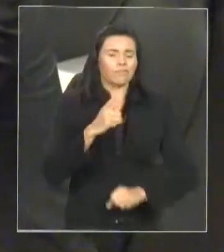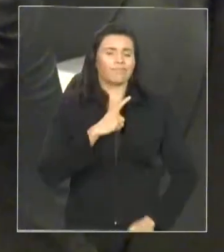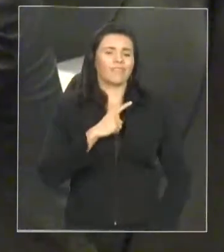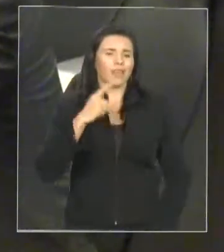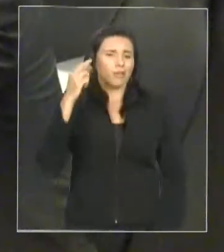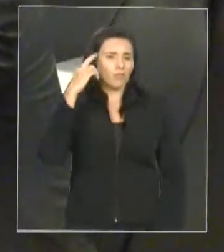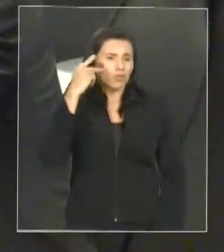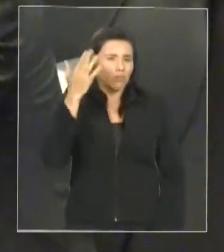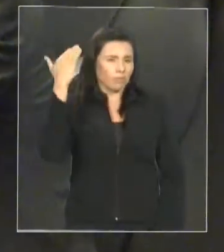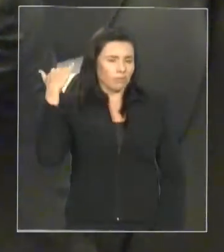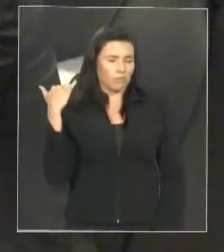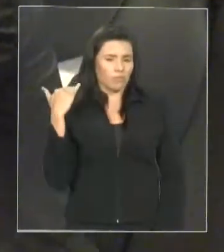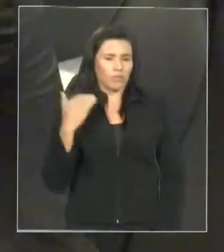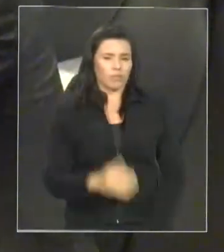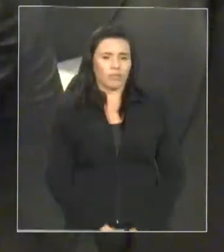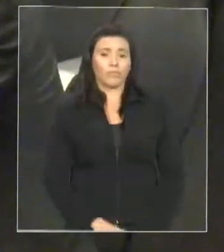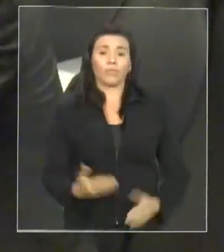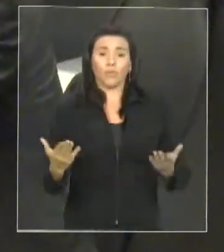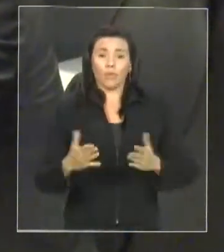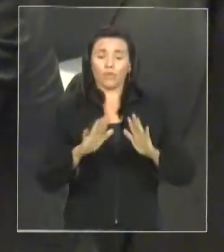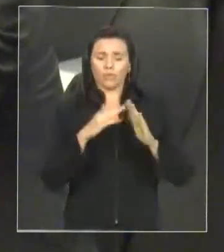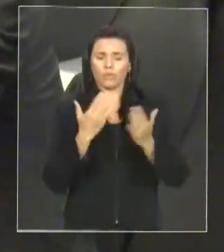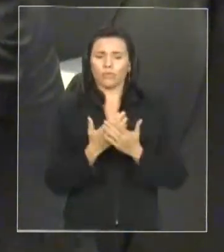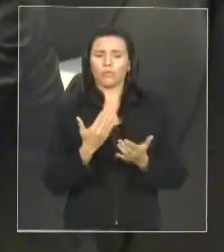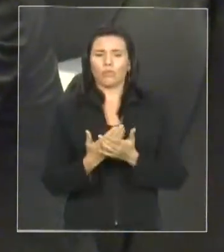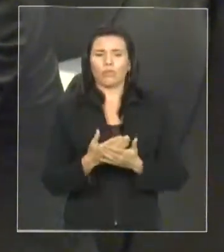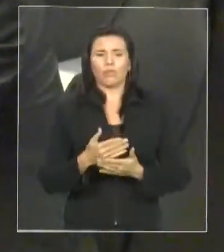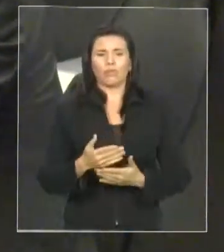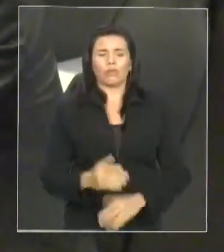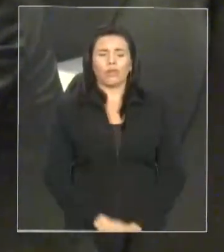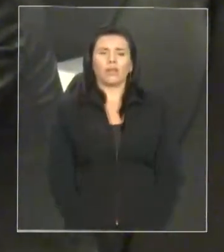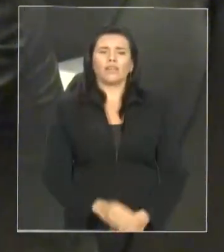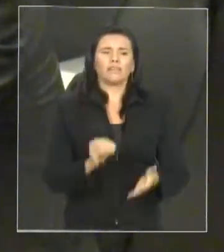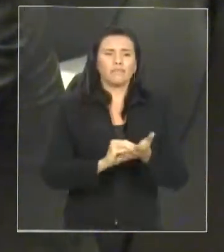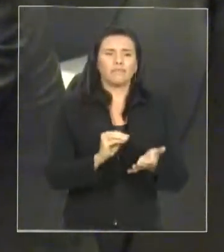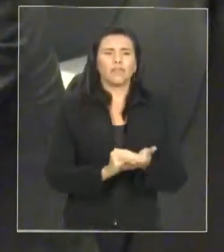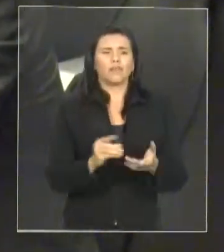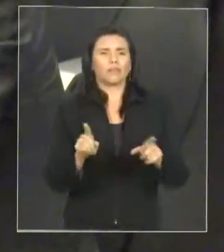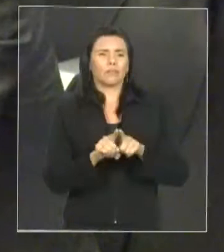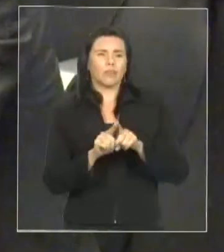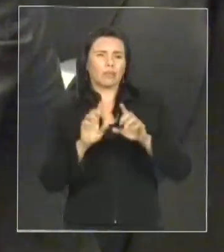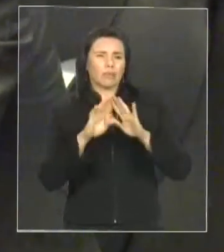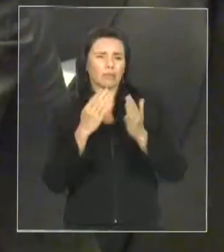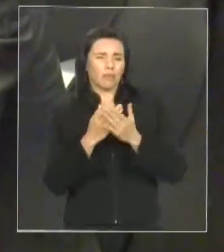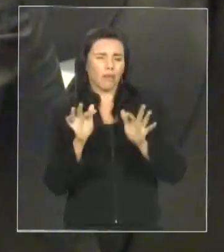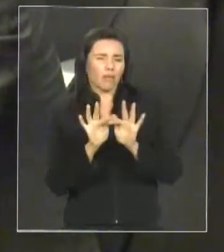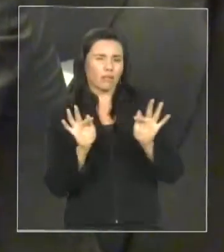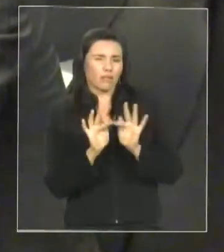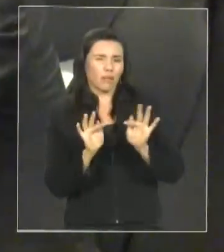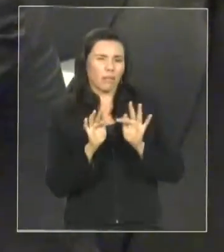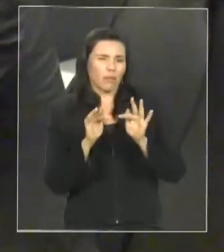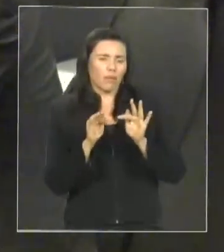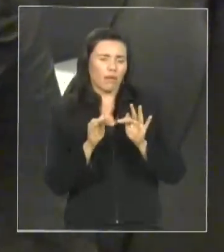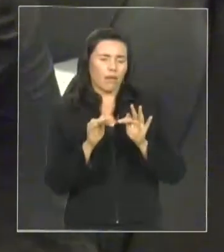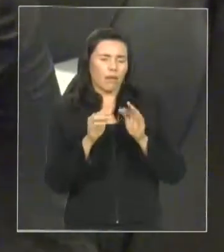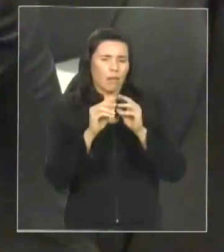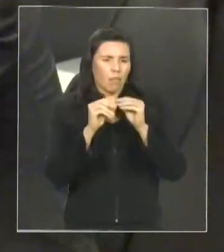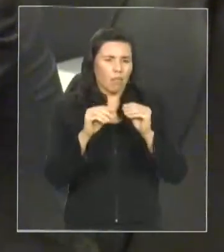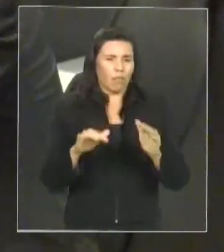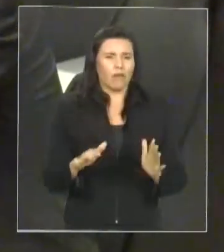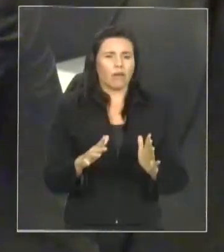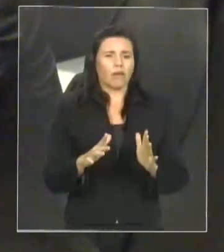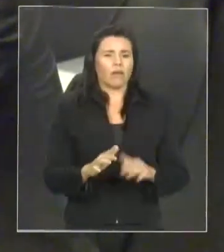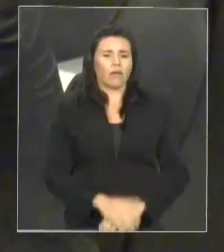essas escolas de taipa, com essas escolas, com a falta ainda de escolas em diversos municípios, ele é fruto também do passado.